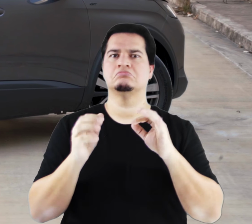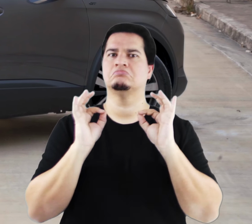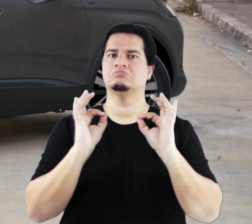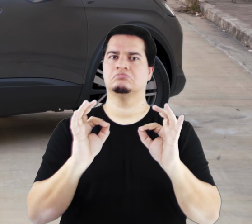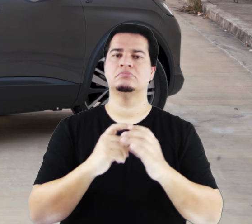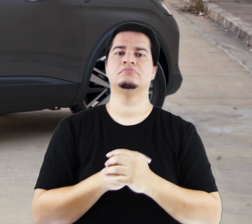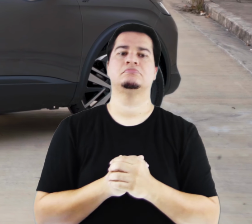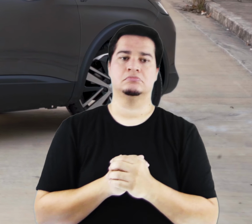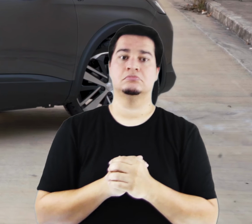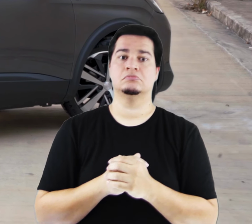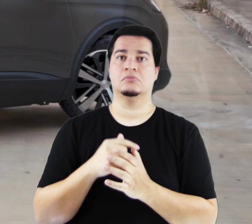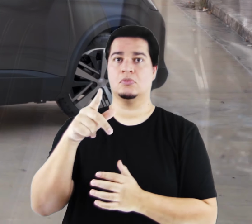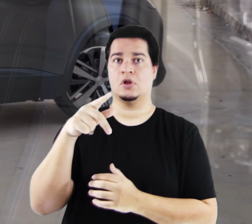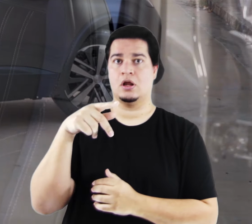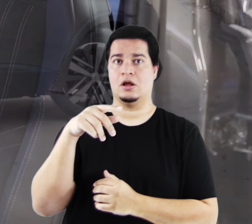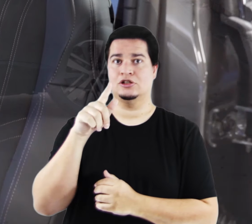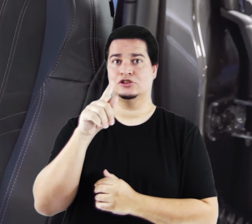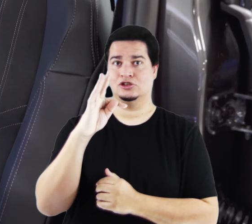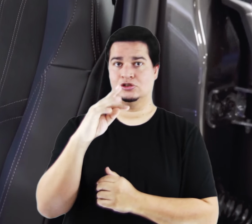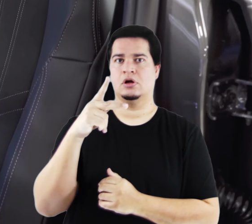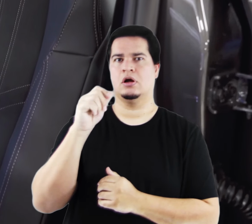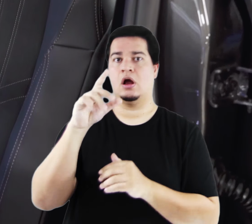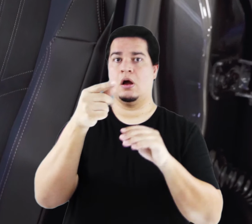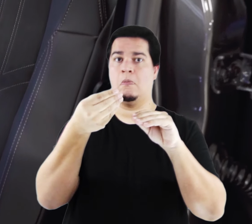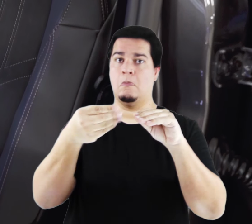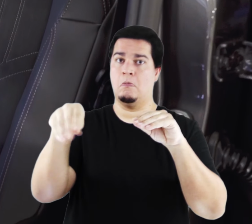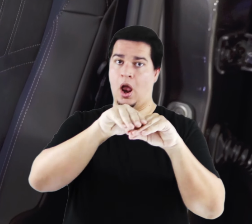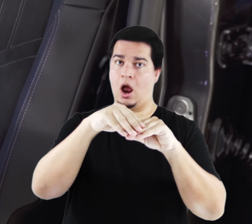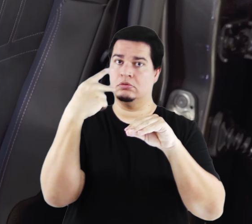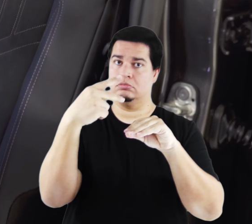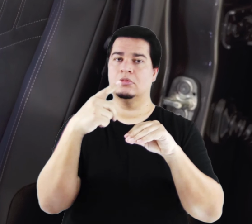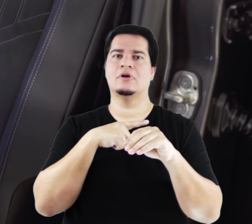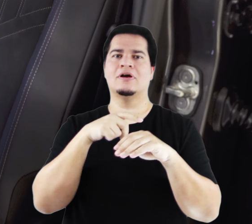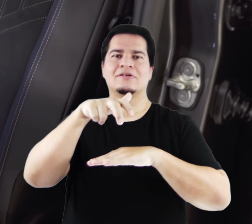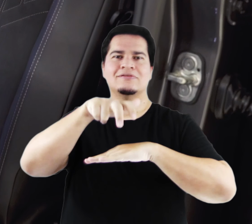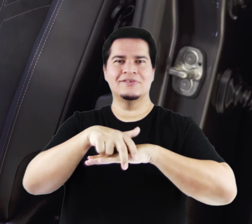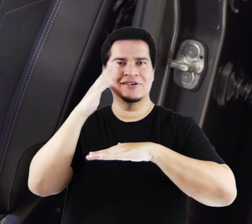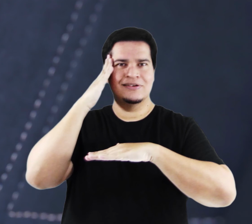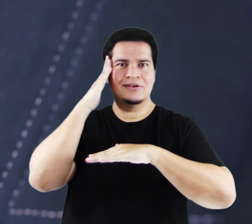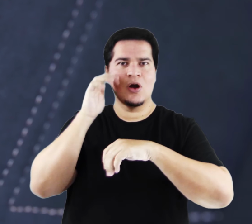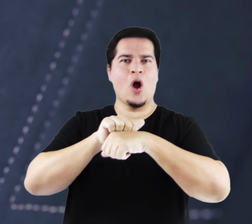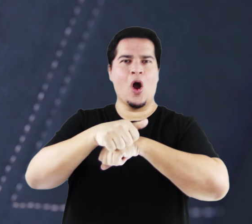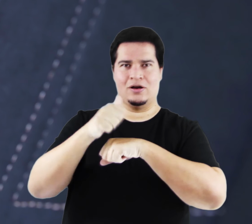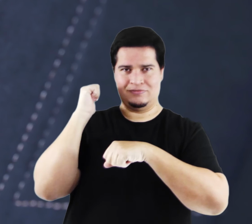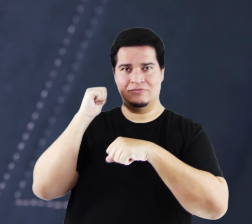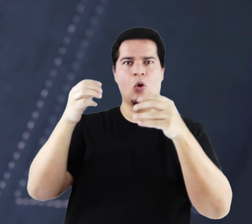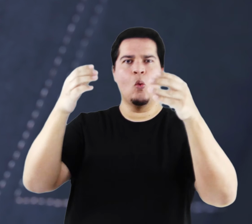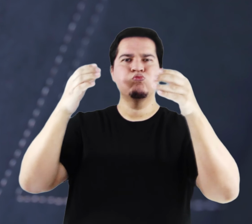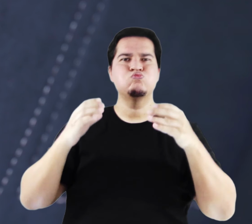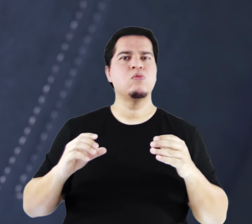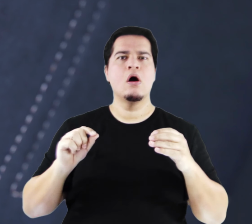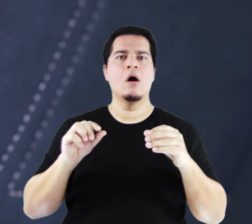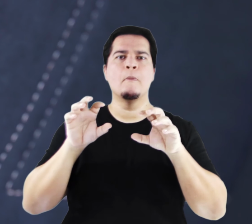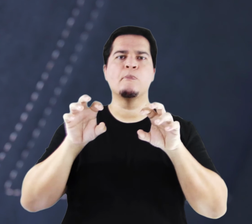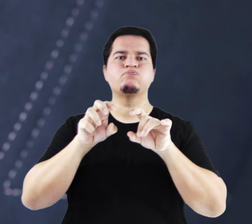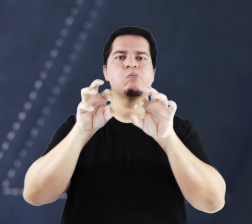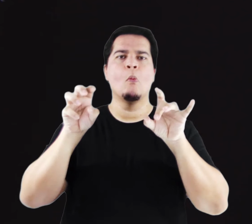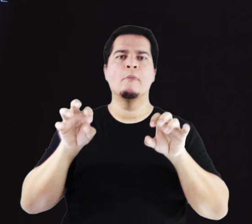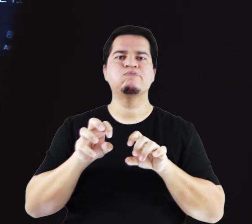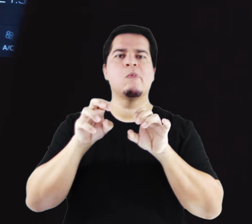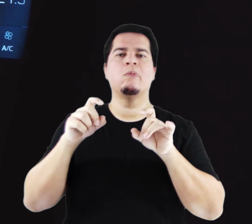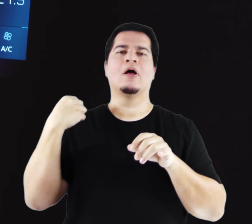está avaliando, você leva alguns equipamentos extras. Então os bancos passam a ser forrados em alcantara e couro sintético, você ganha um sistema de massageador para o motorista, o sistema